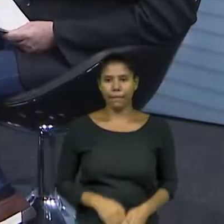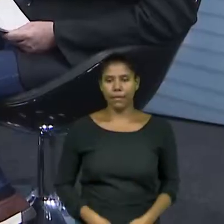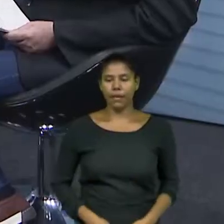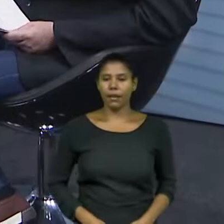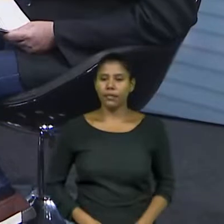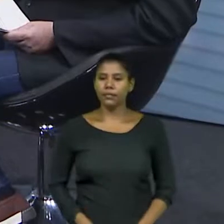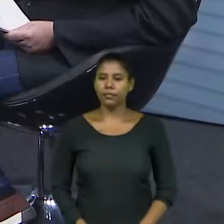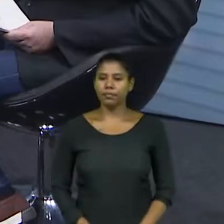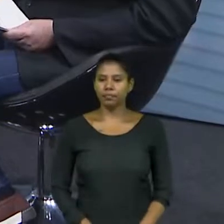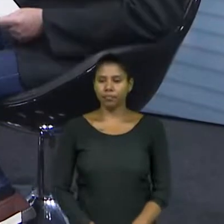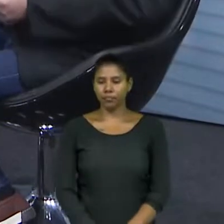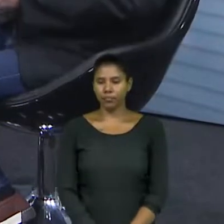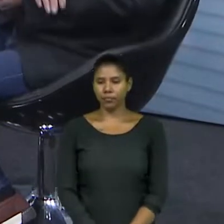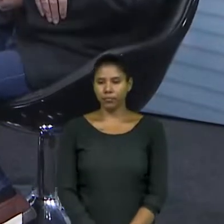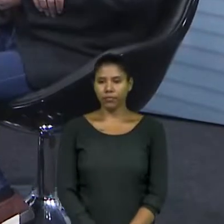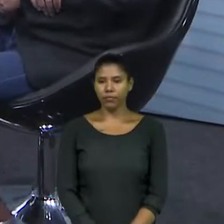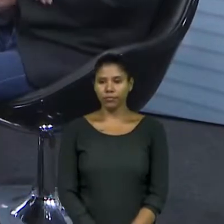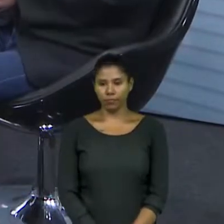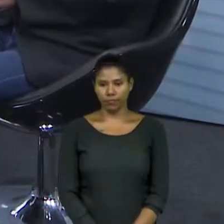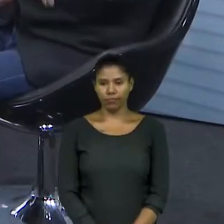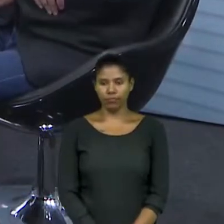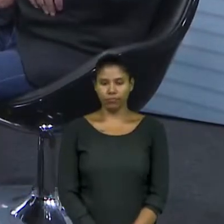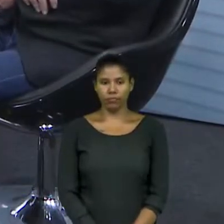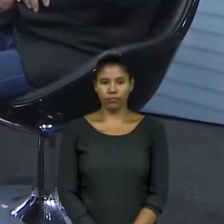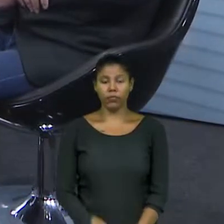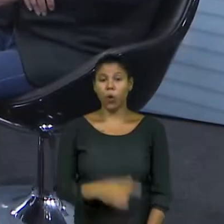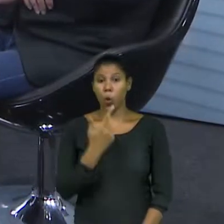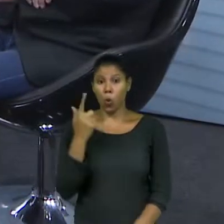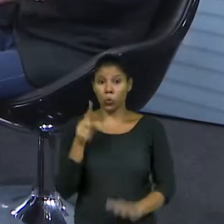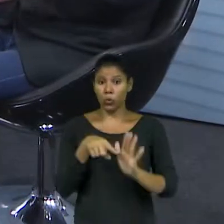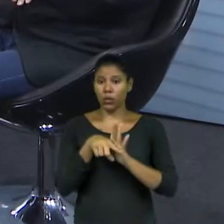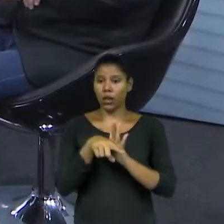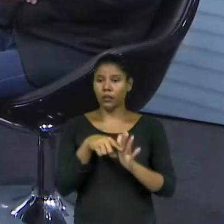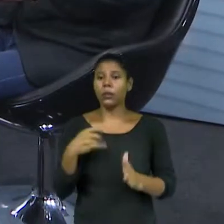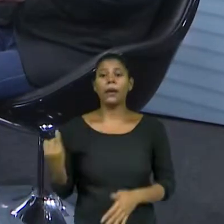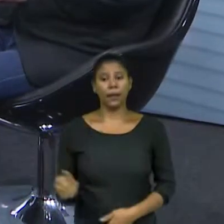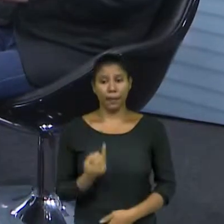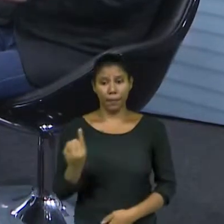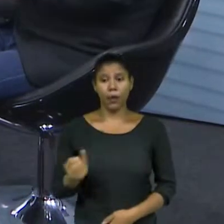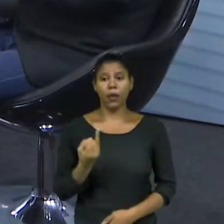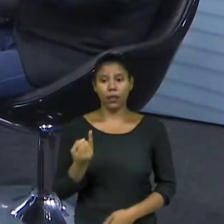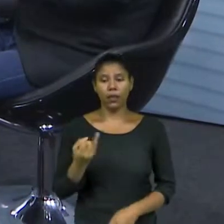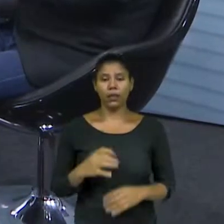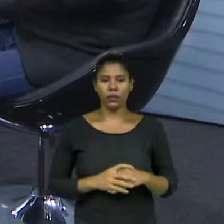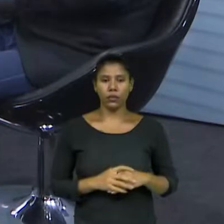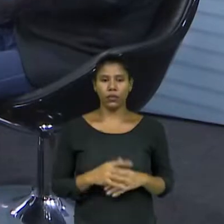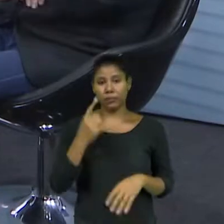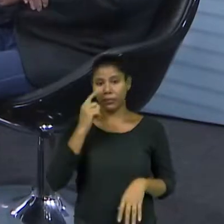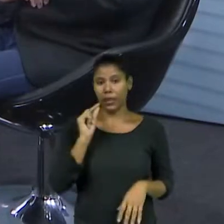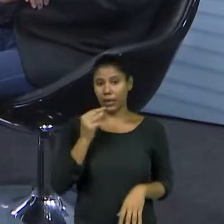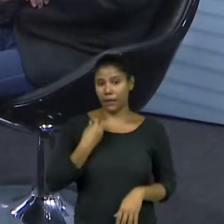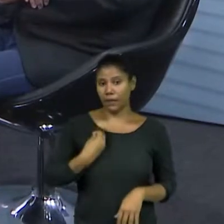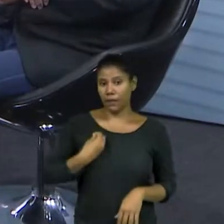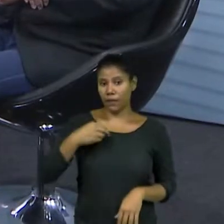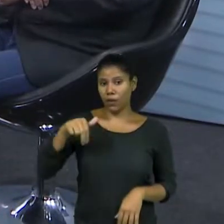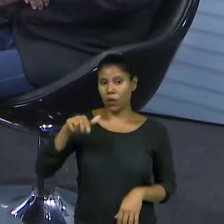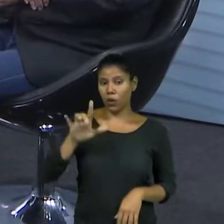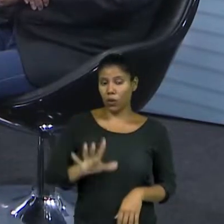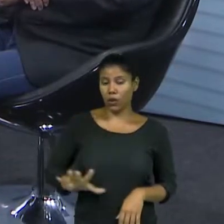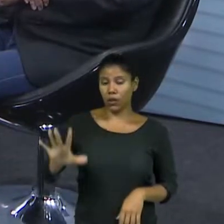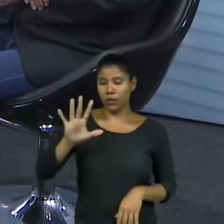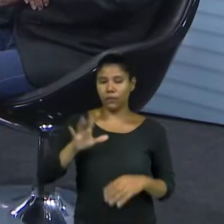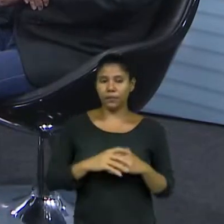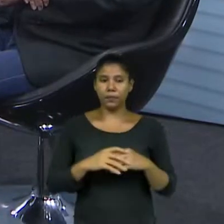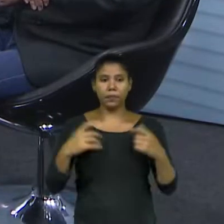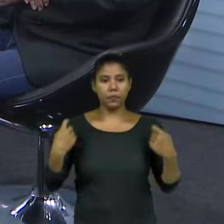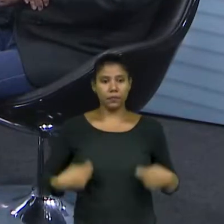facilitar. Precisa se inteirar. Outro dado importante, Renato, que aí fica fácil para quem é do Nordeste, grande necessidade